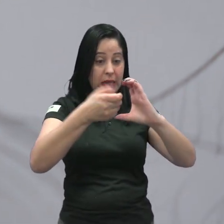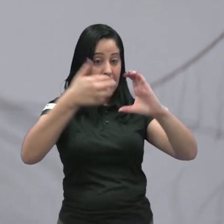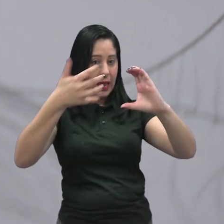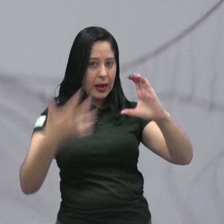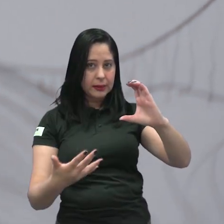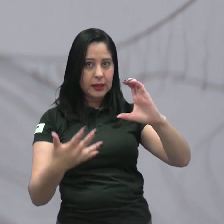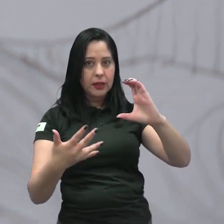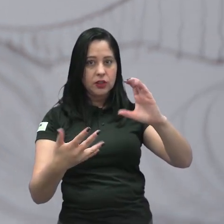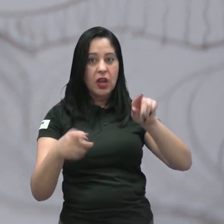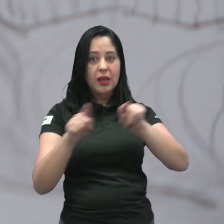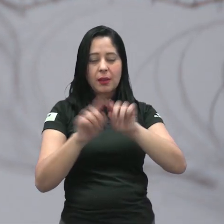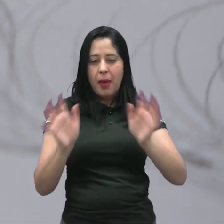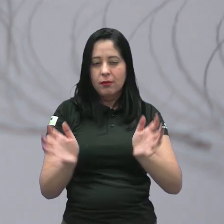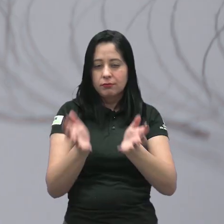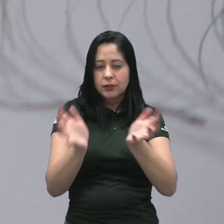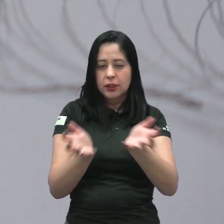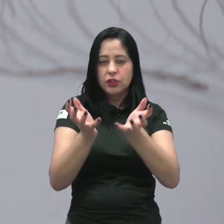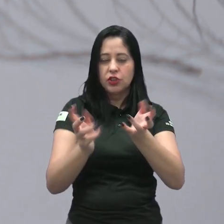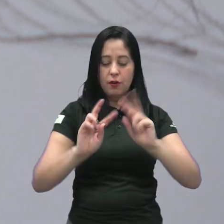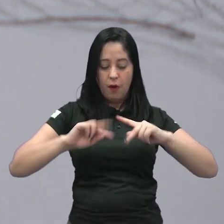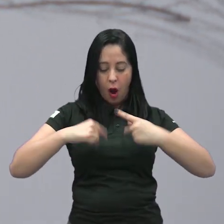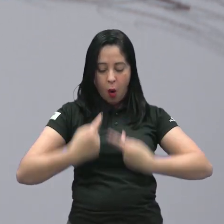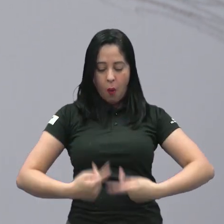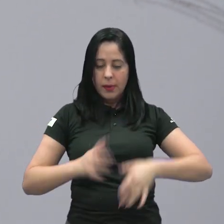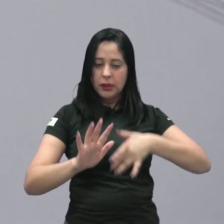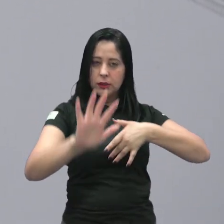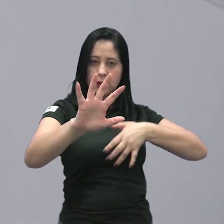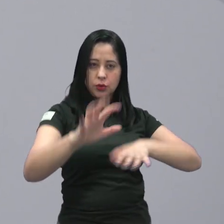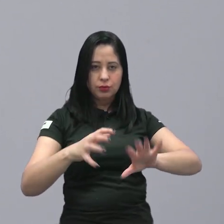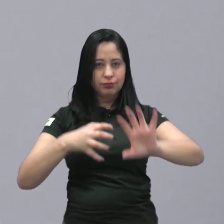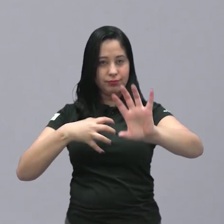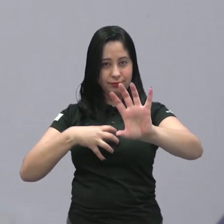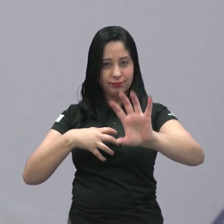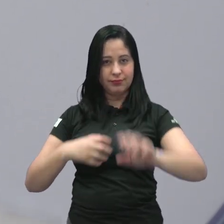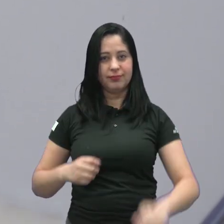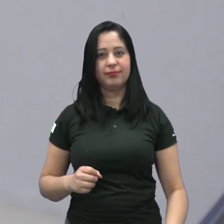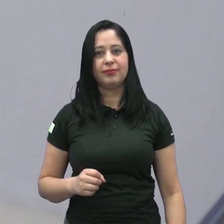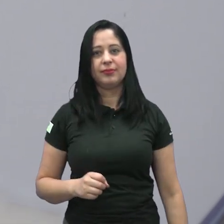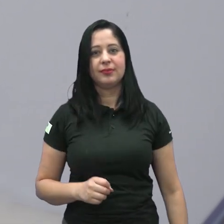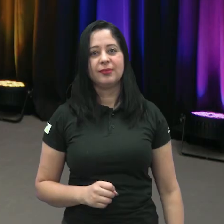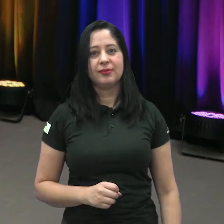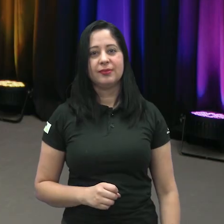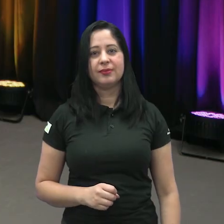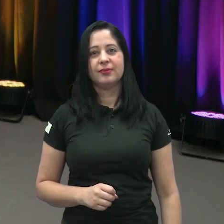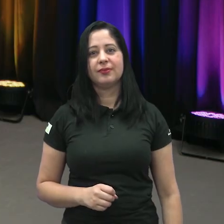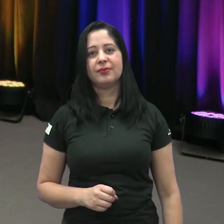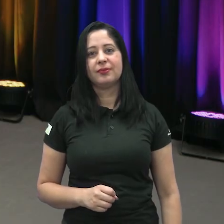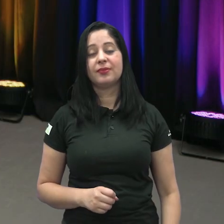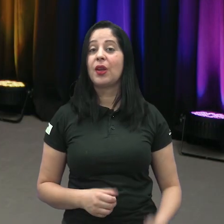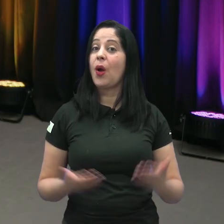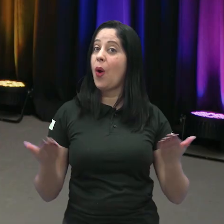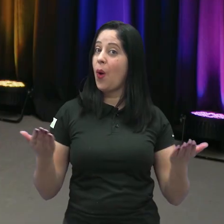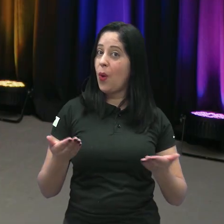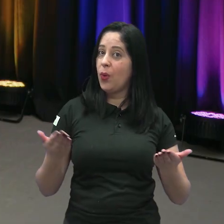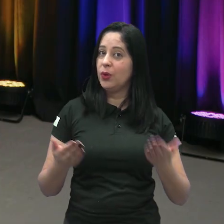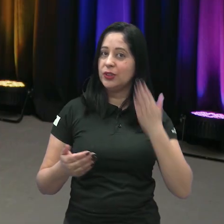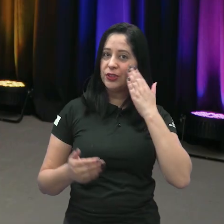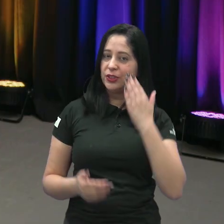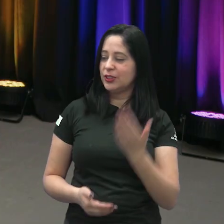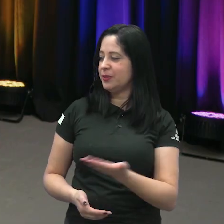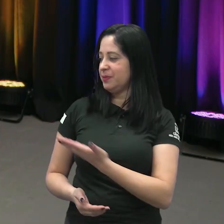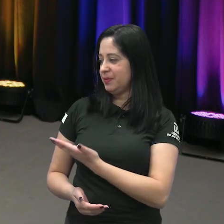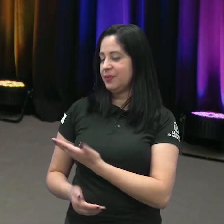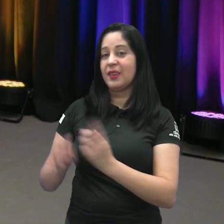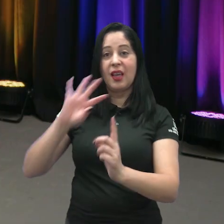um e incentiva a conexão humana através das diferenças. Então, recebendo hoje o